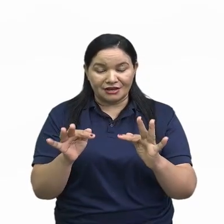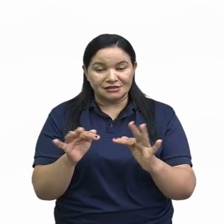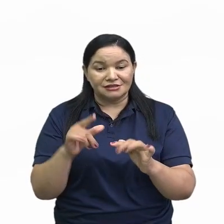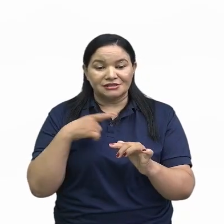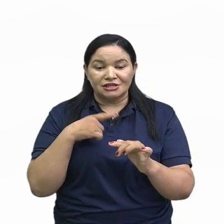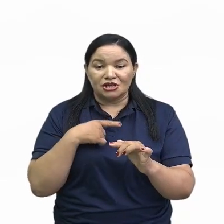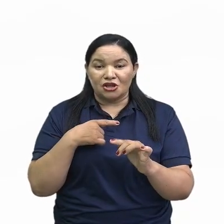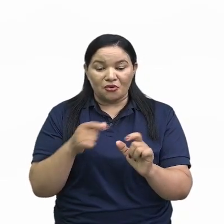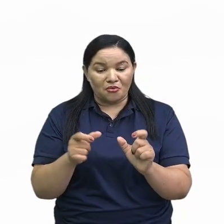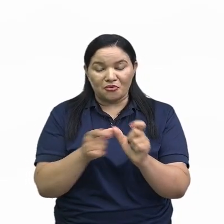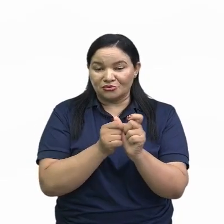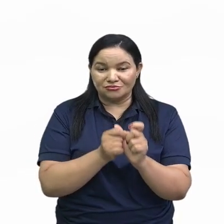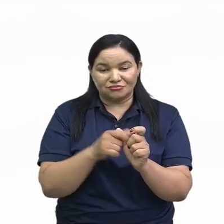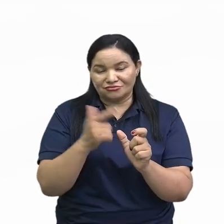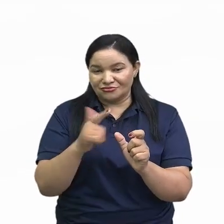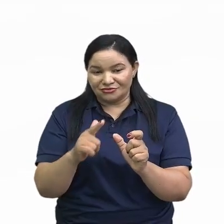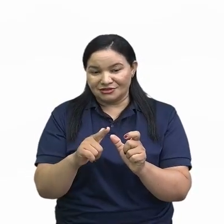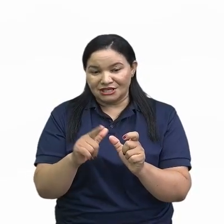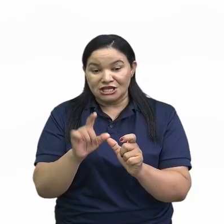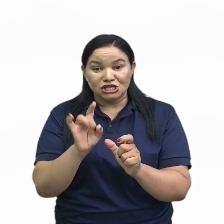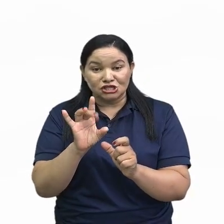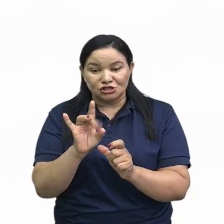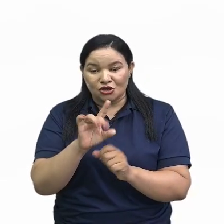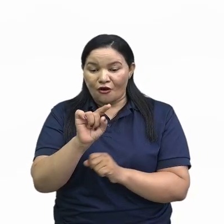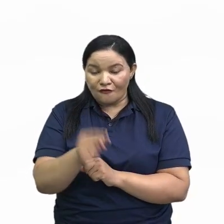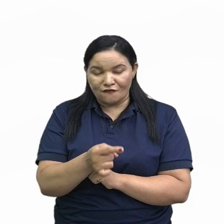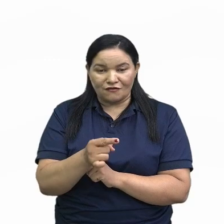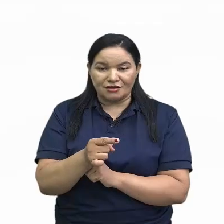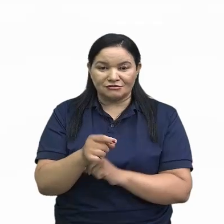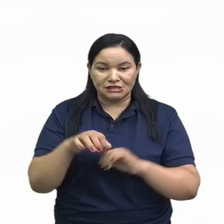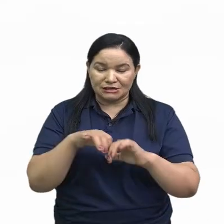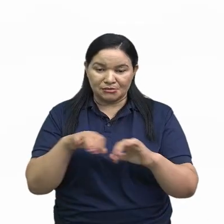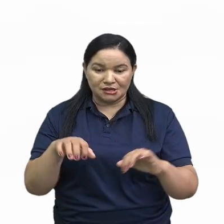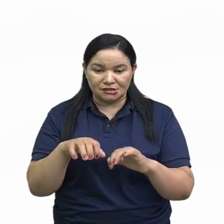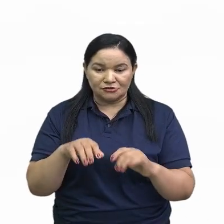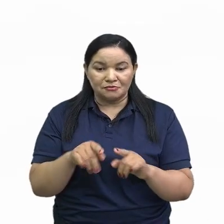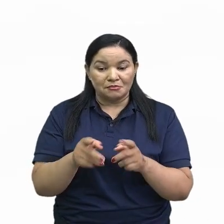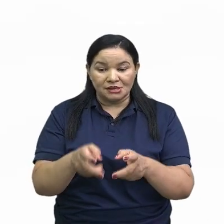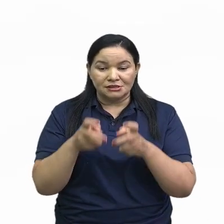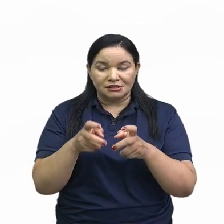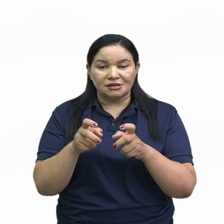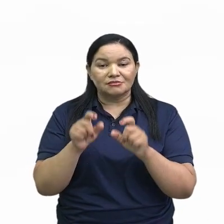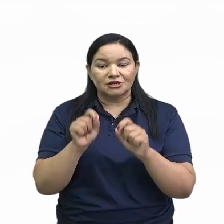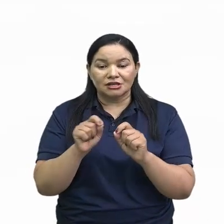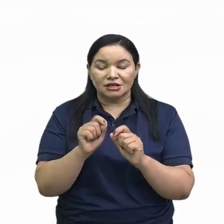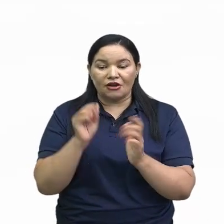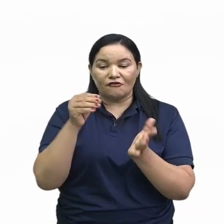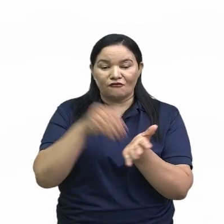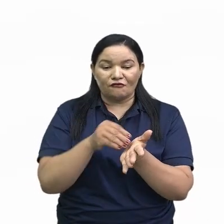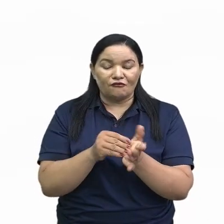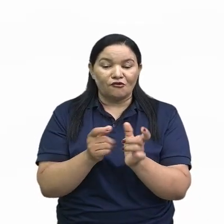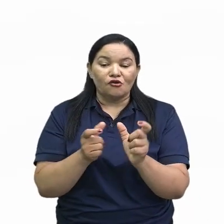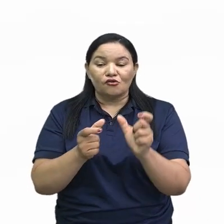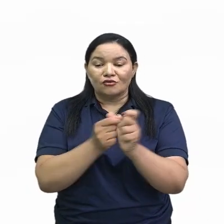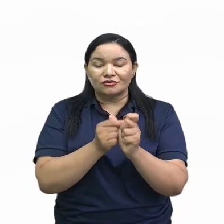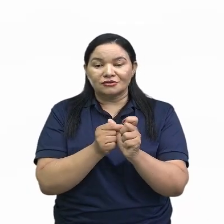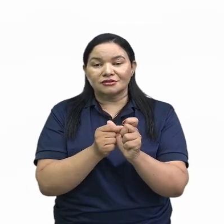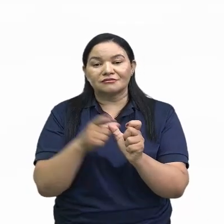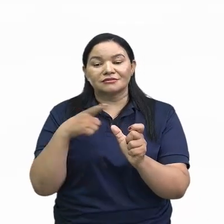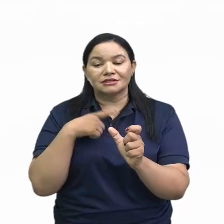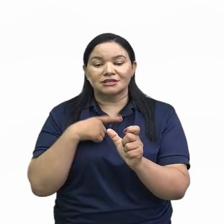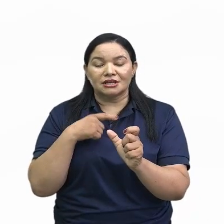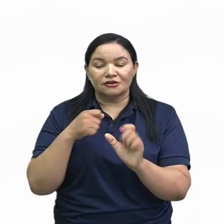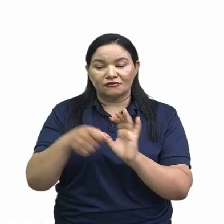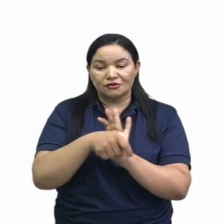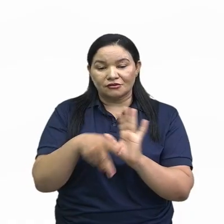não tenho nenhuma conjunção, tenho apenas vírgulas separando eles. E percebo que, pela ausência dessa conjunção, nós temos a figura